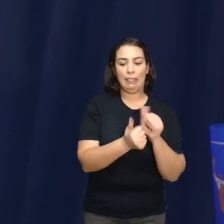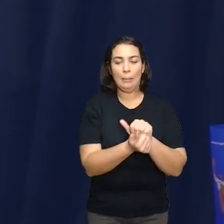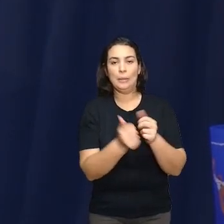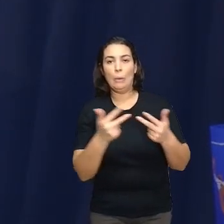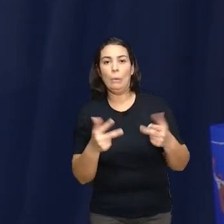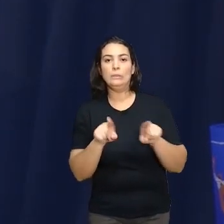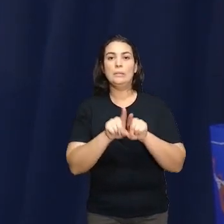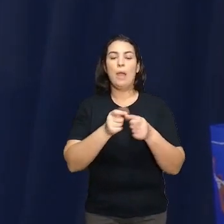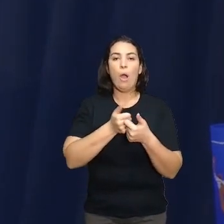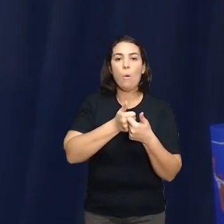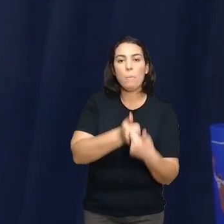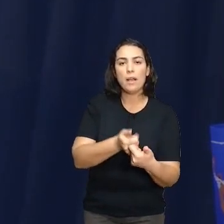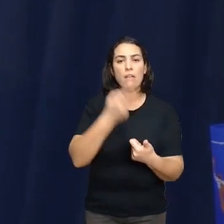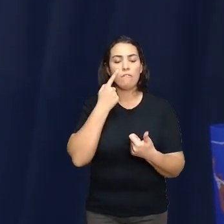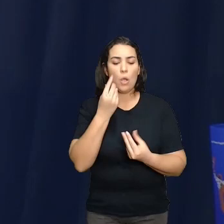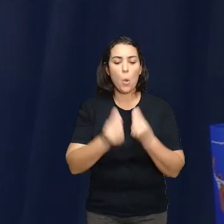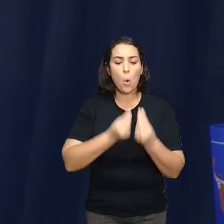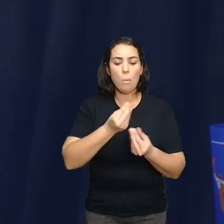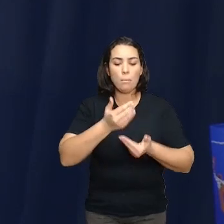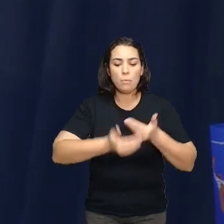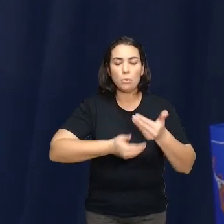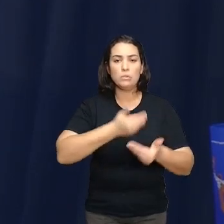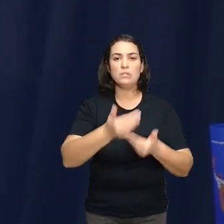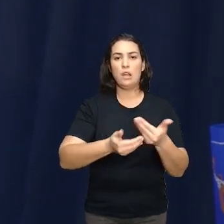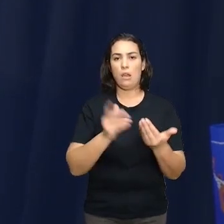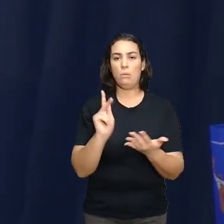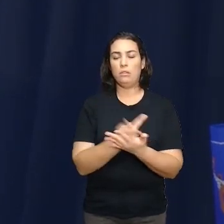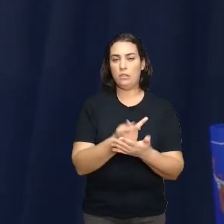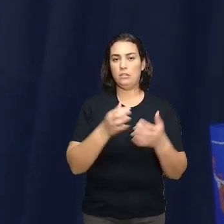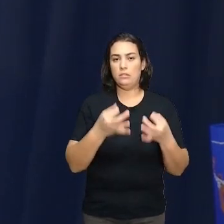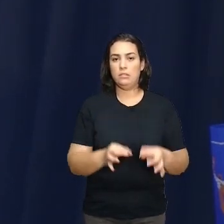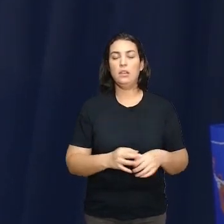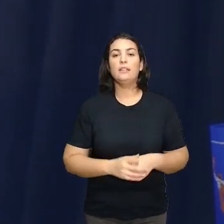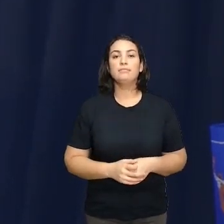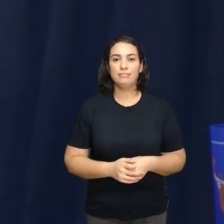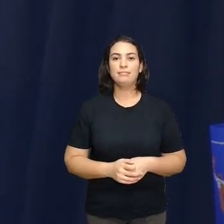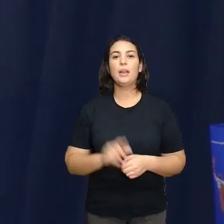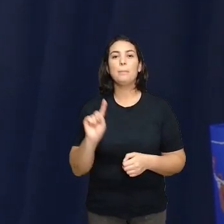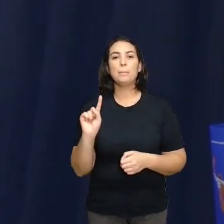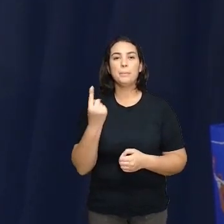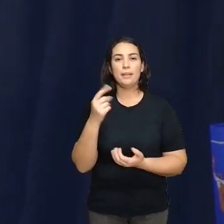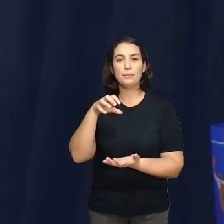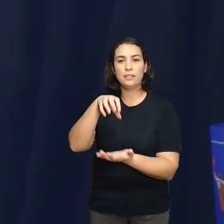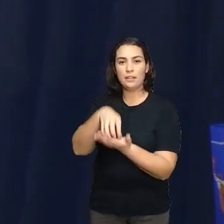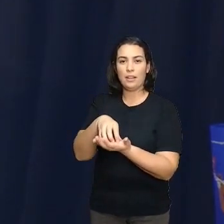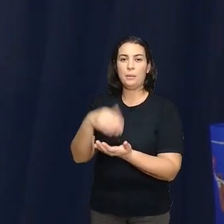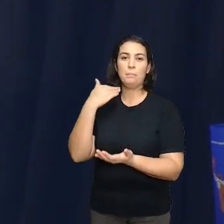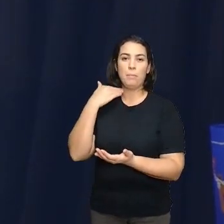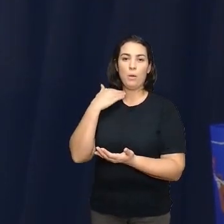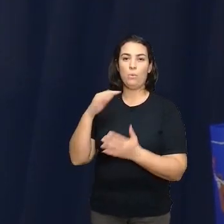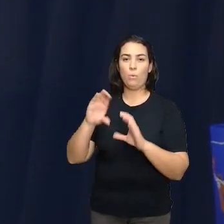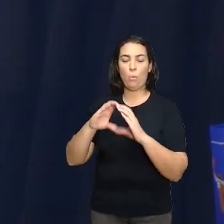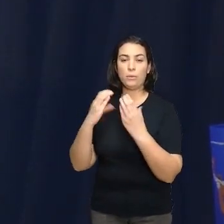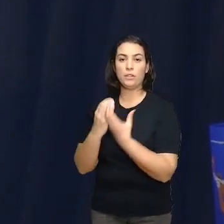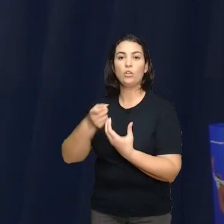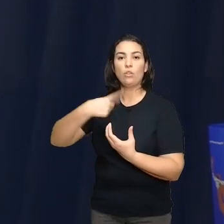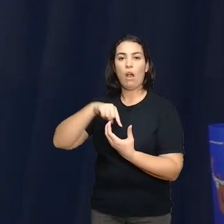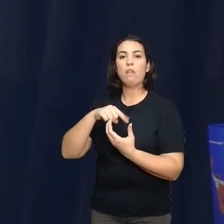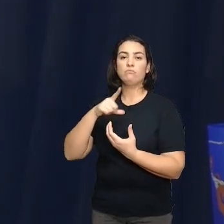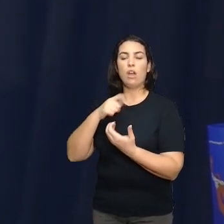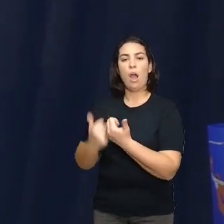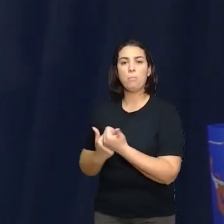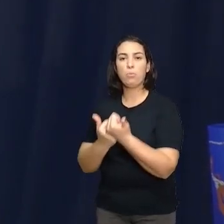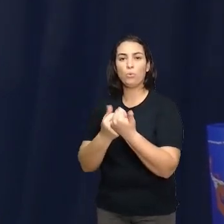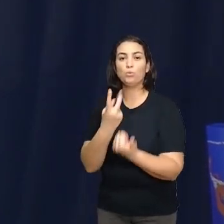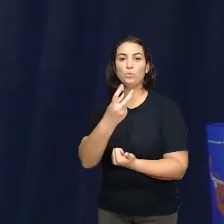é que vai, de fato, acontecer. E, na primeira unidade do Banco Comunitário, a gente iniciou apoiando 200 famílias. E